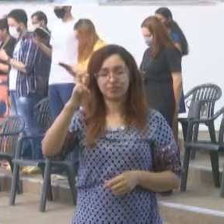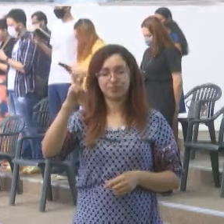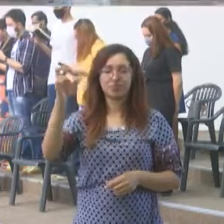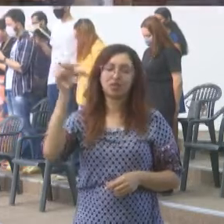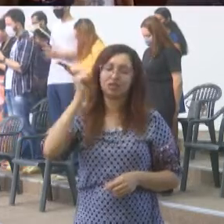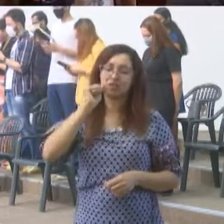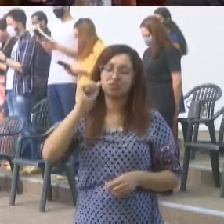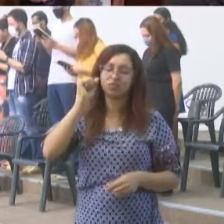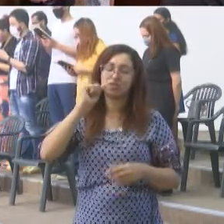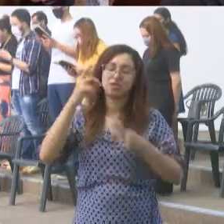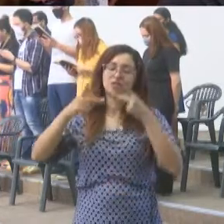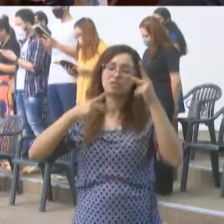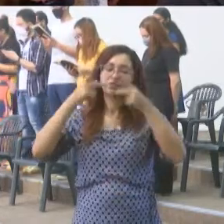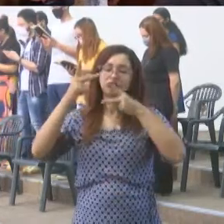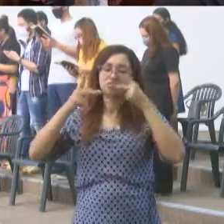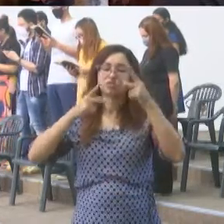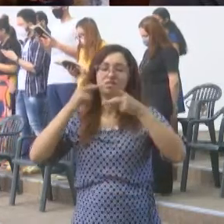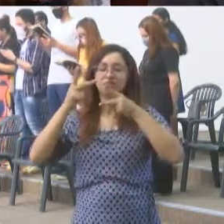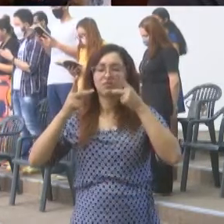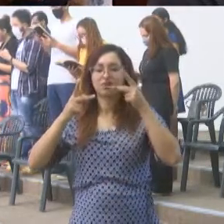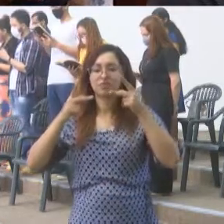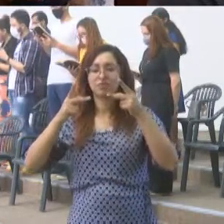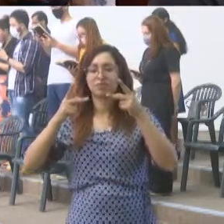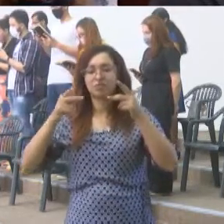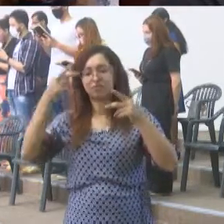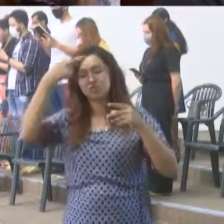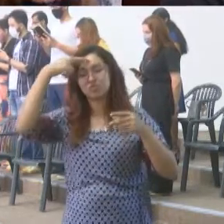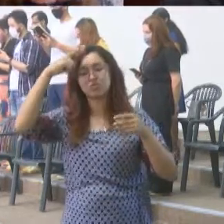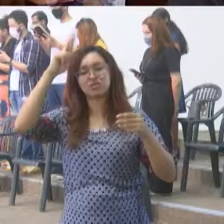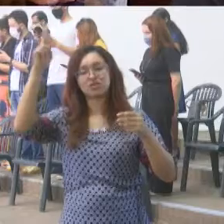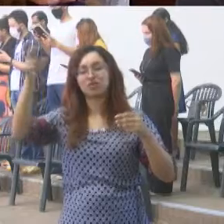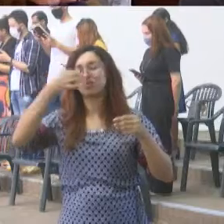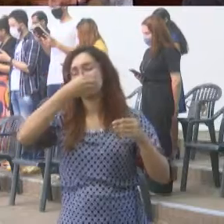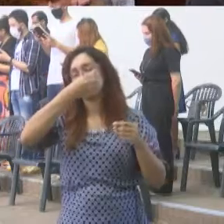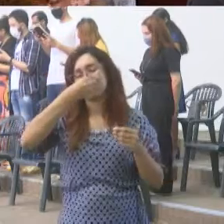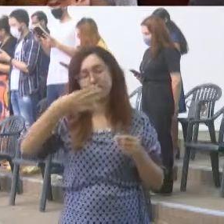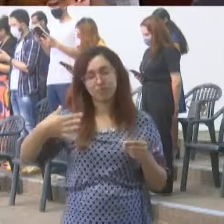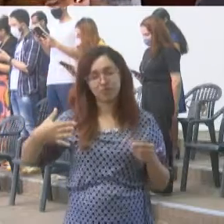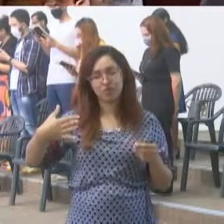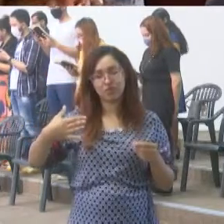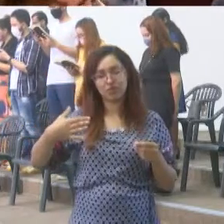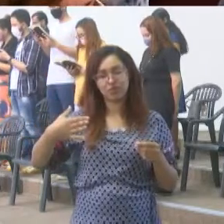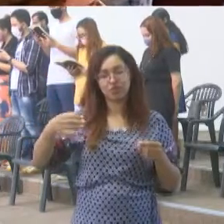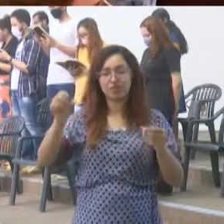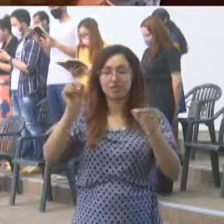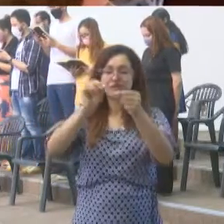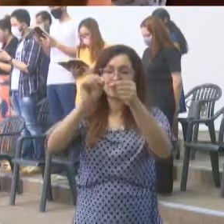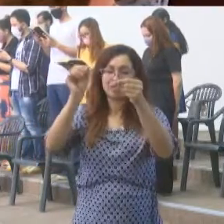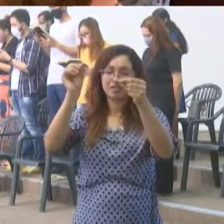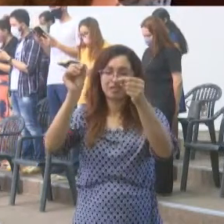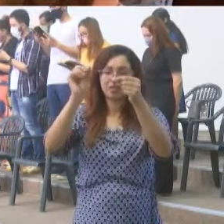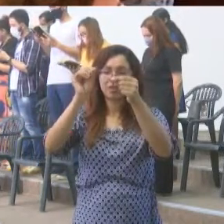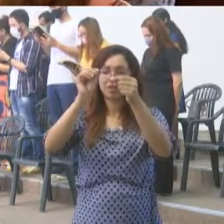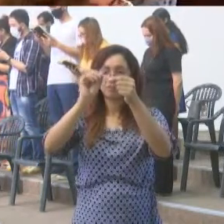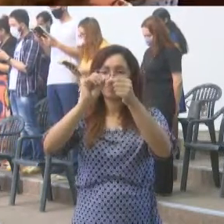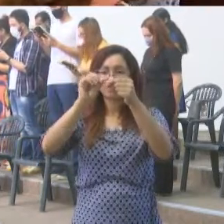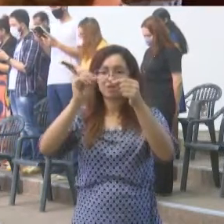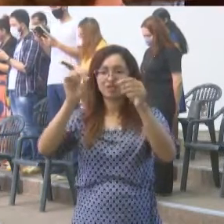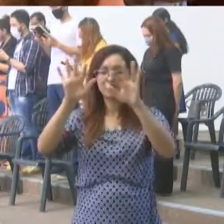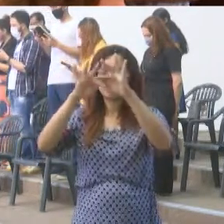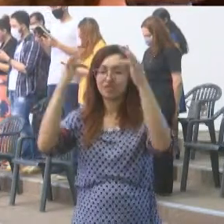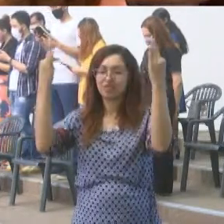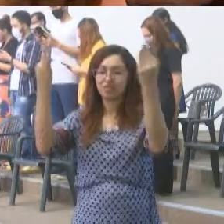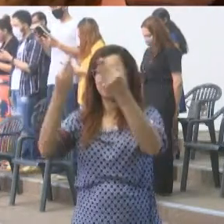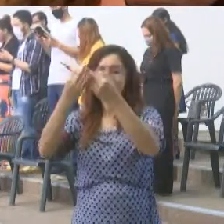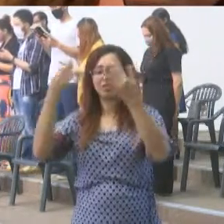as mulheres disseram a Noemi: seja o Senhor bendito, que não deixou hoje de te dar um